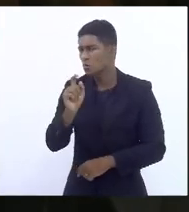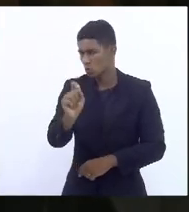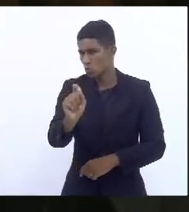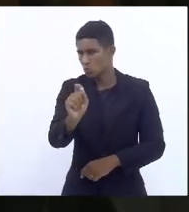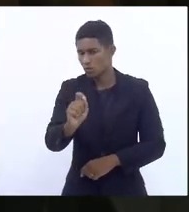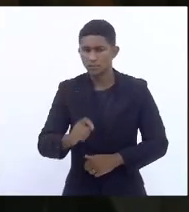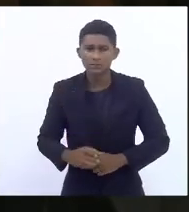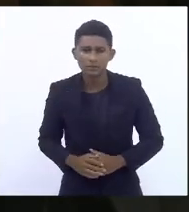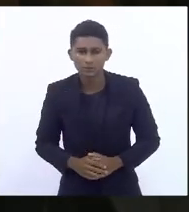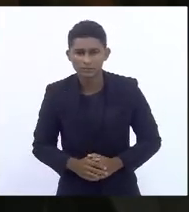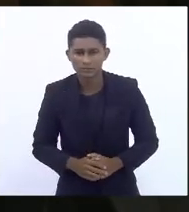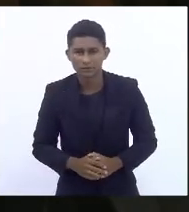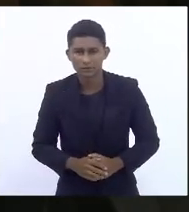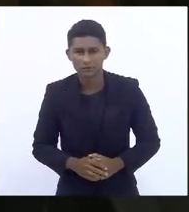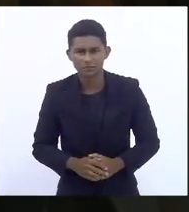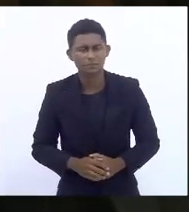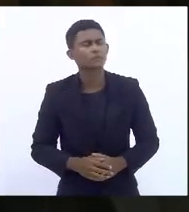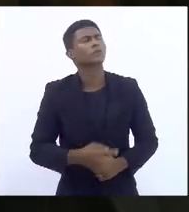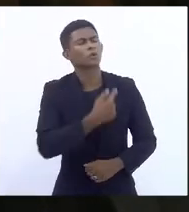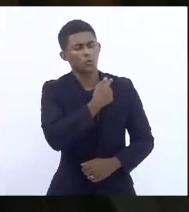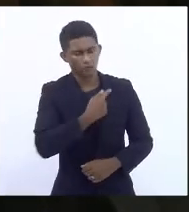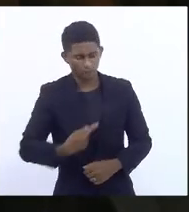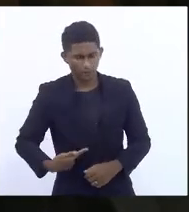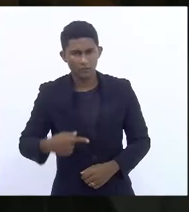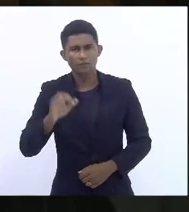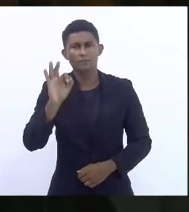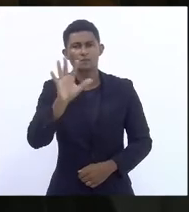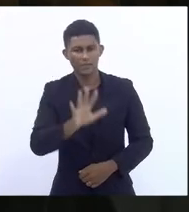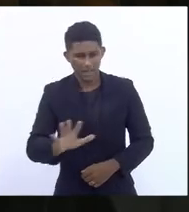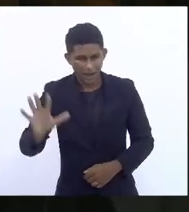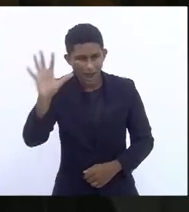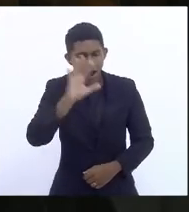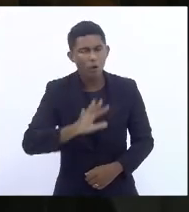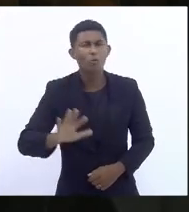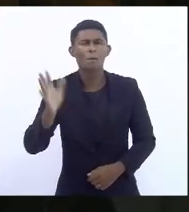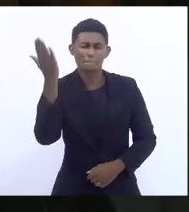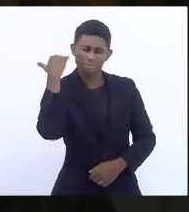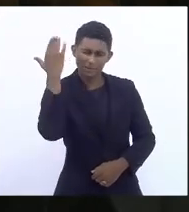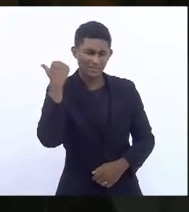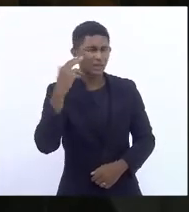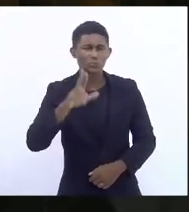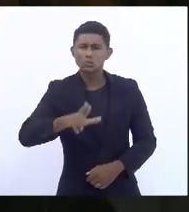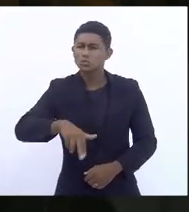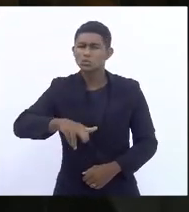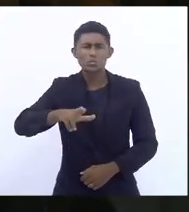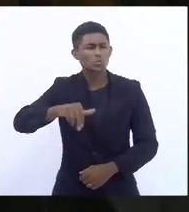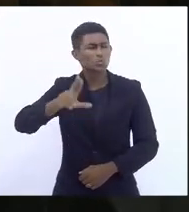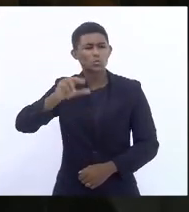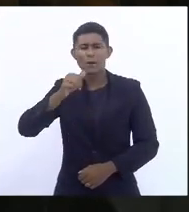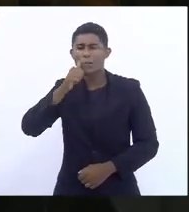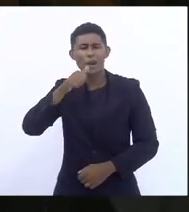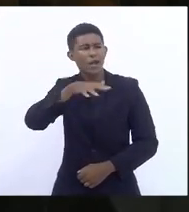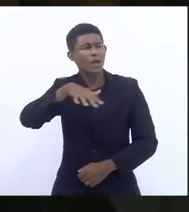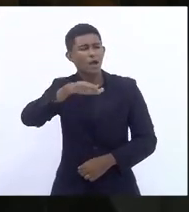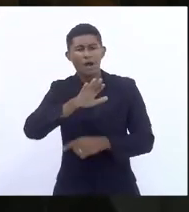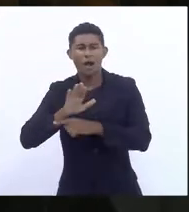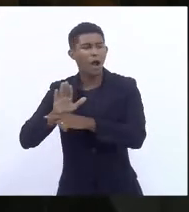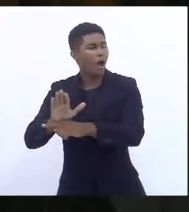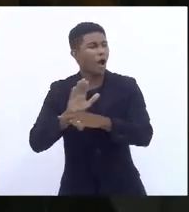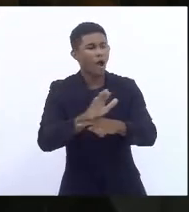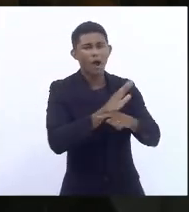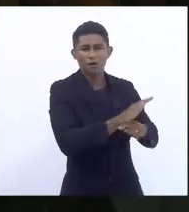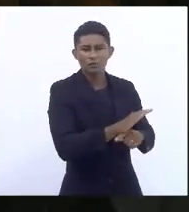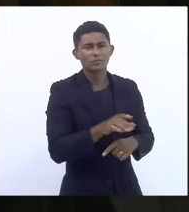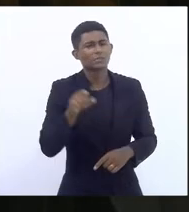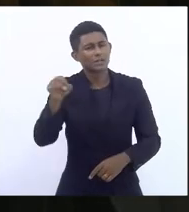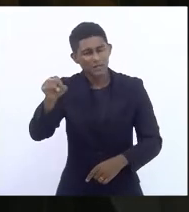algum, o governo federal tinha feito tanto pela política em favor das mulheres do que o